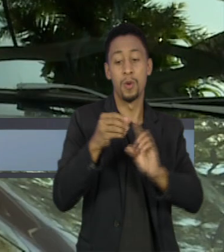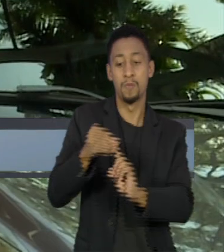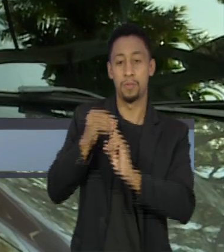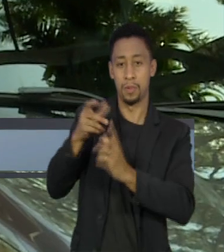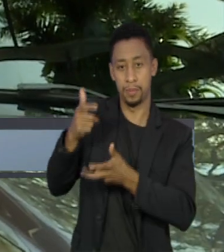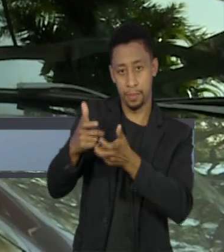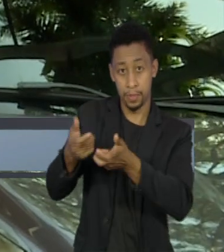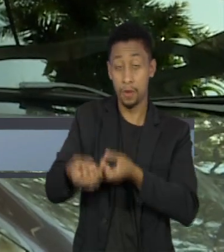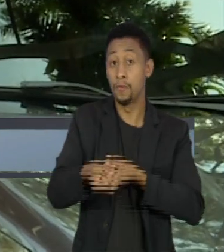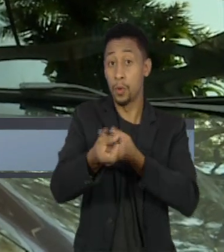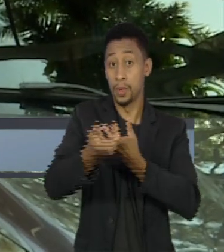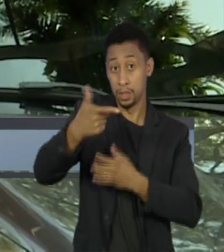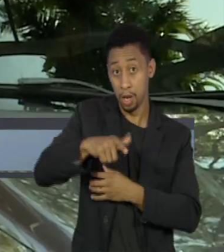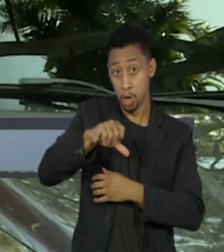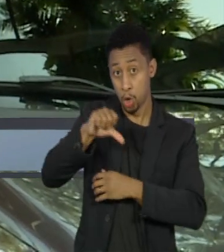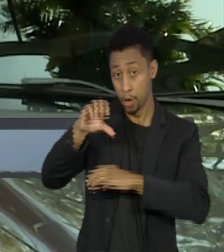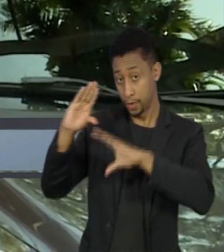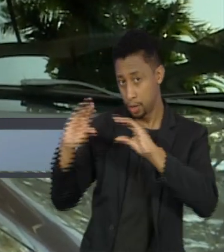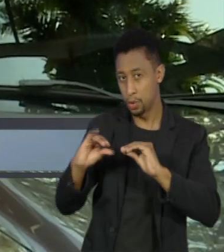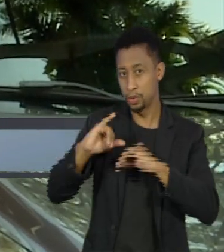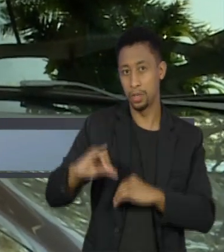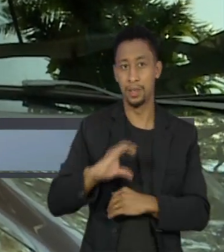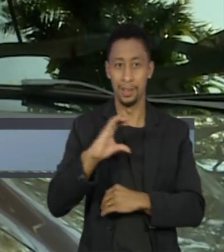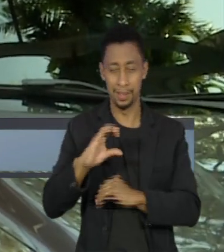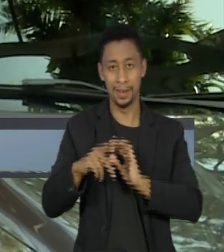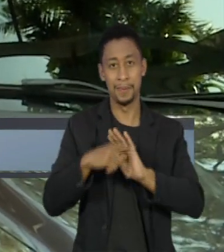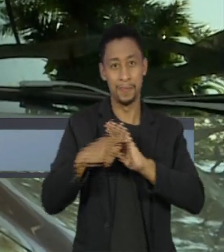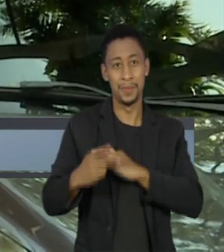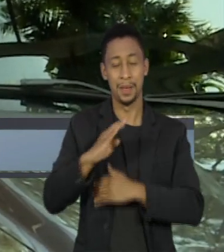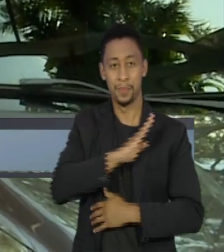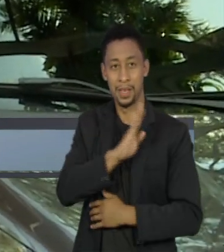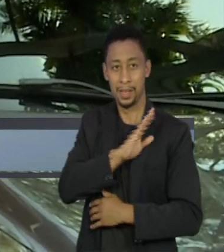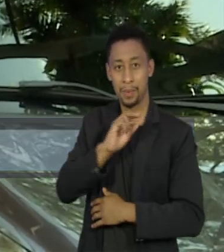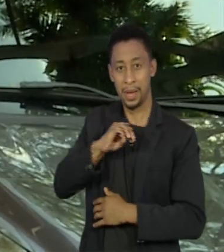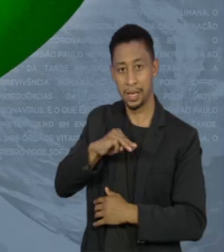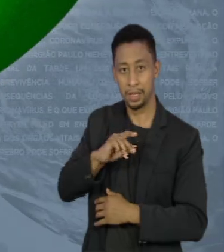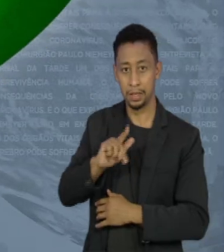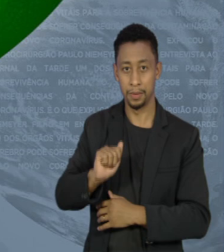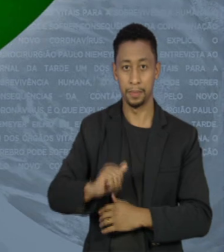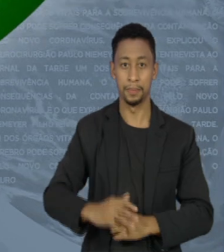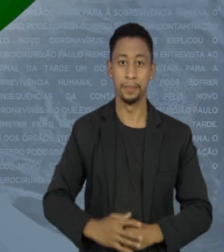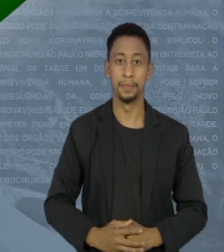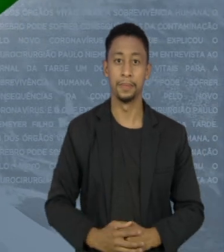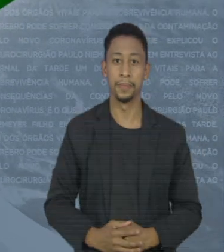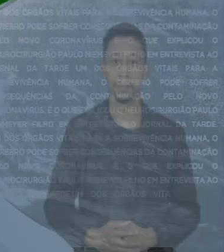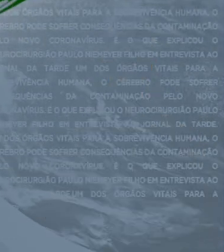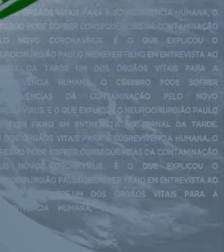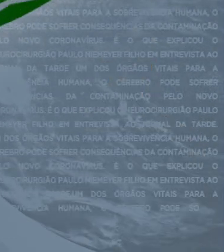Mais informações você confere às 9 da noite no Jornal da Cultura de Belém, Marília Argolo.